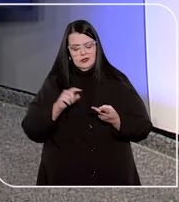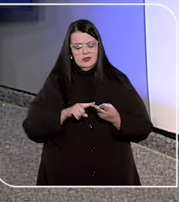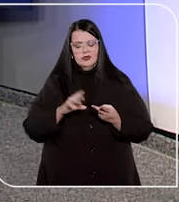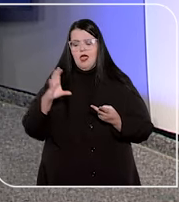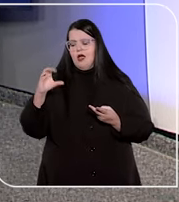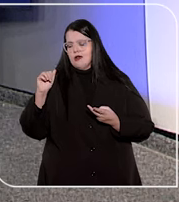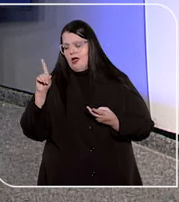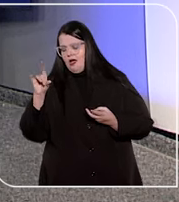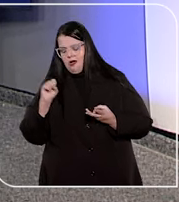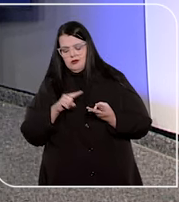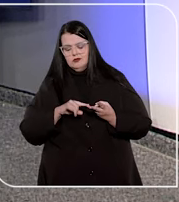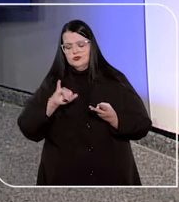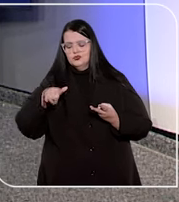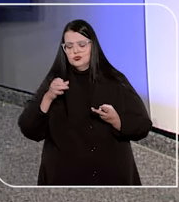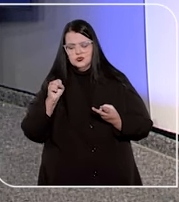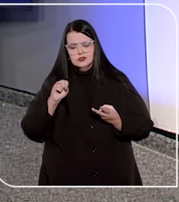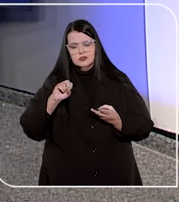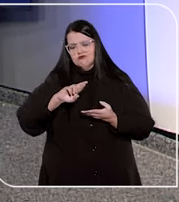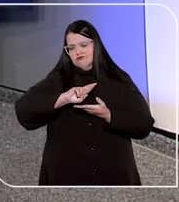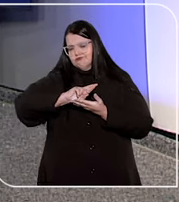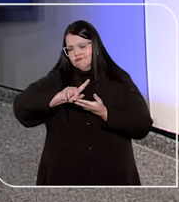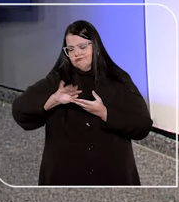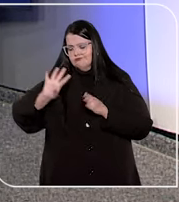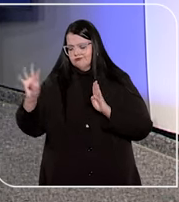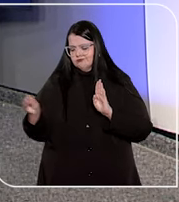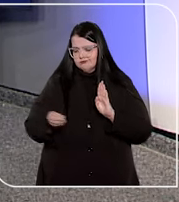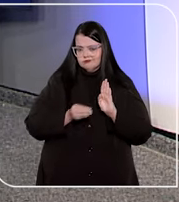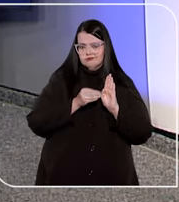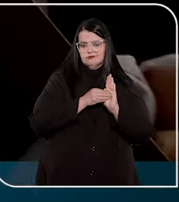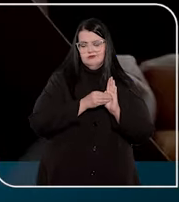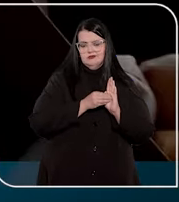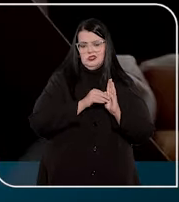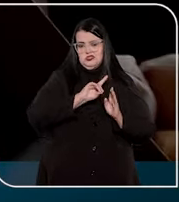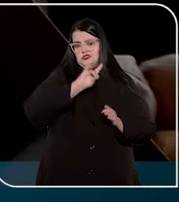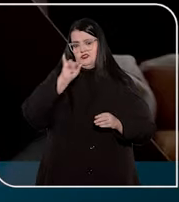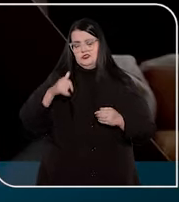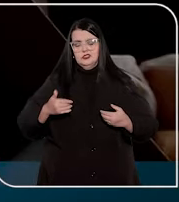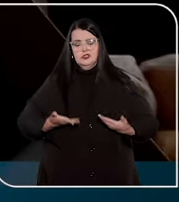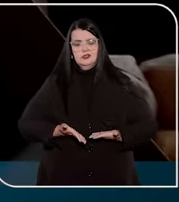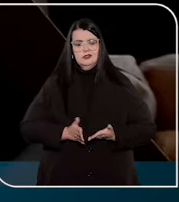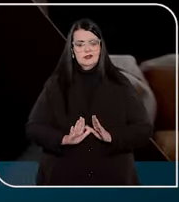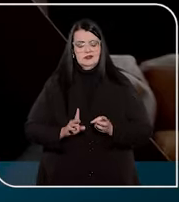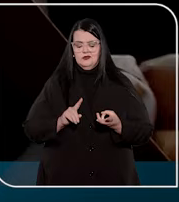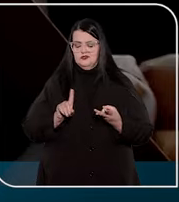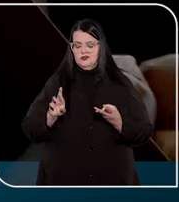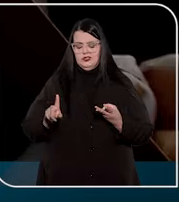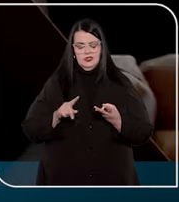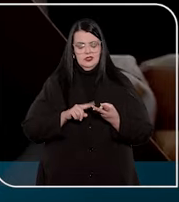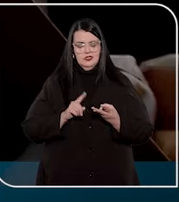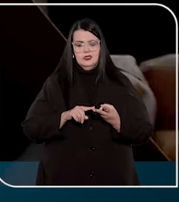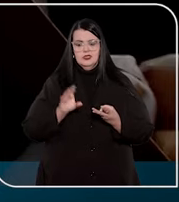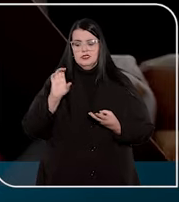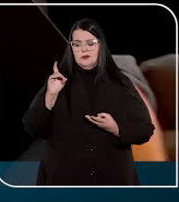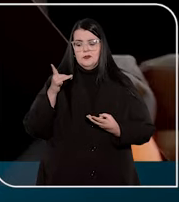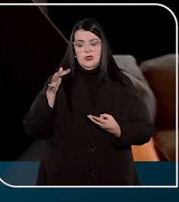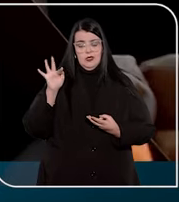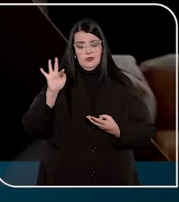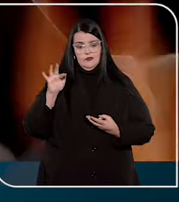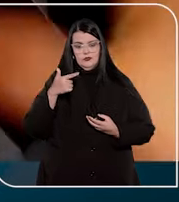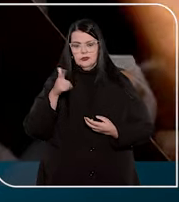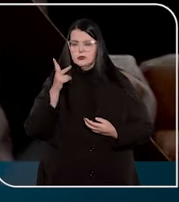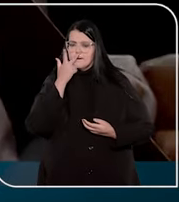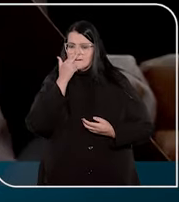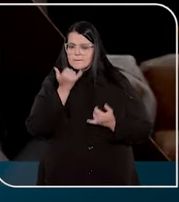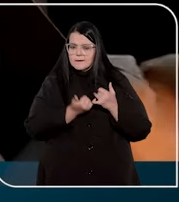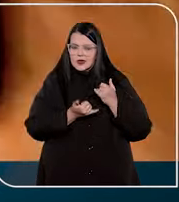José Francisco, e eles vão ter mais outro sobrenome, uma data de nascimento diferente, outro CPF. Isso é um grande problema, porque às vezes fica